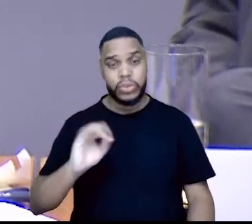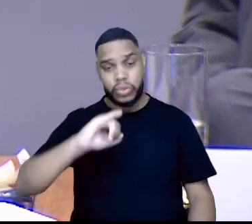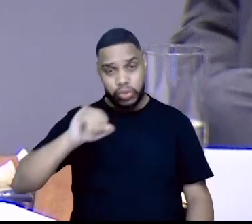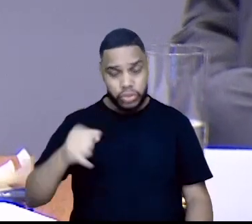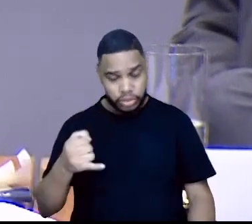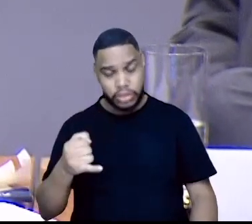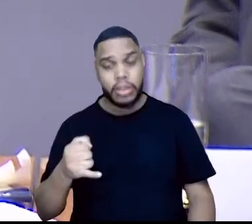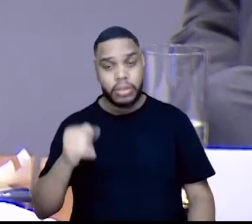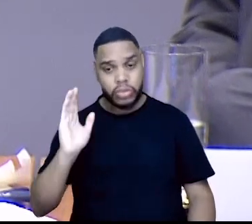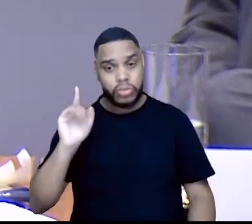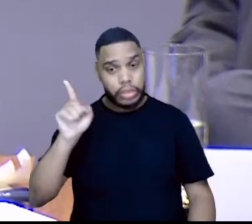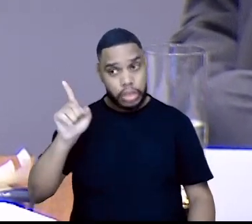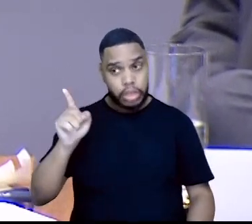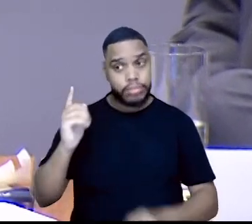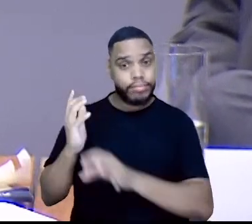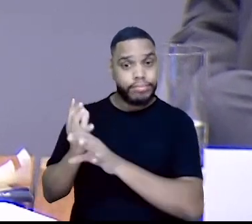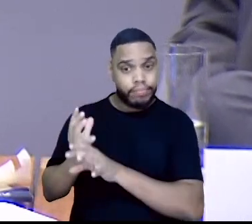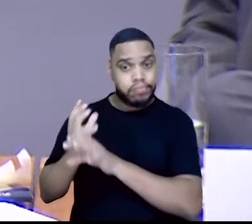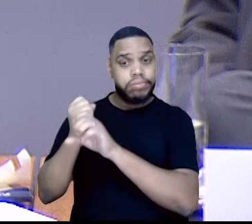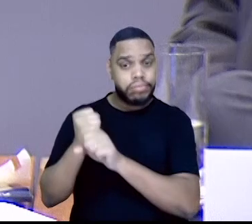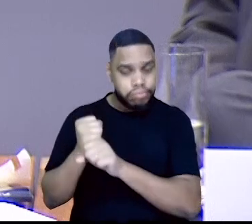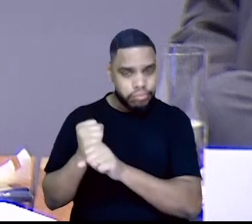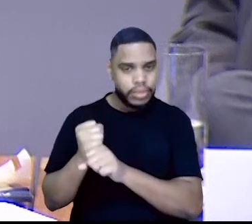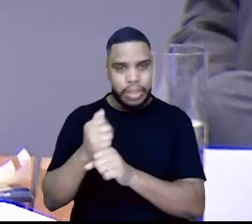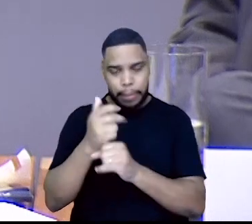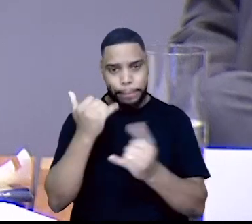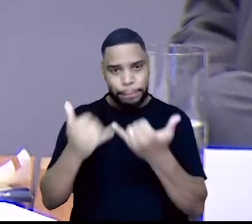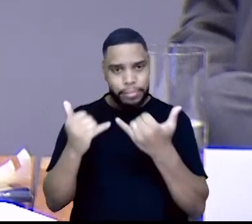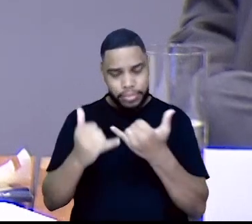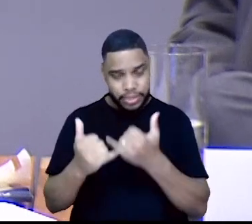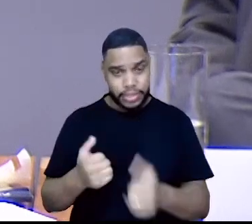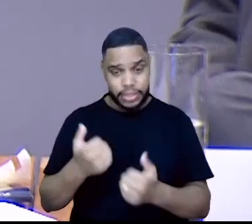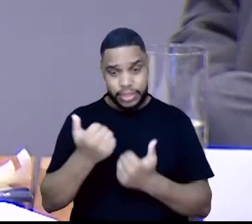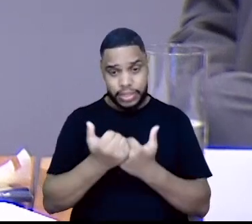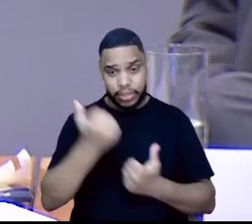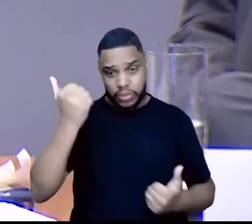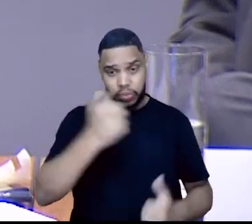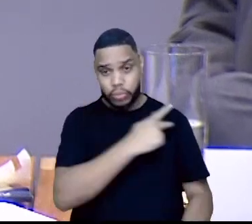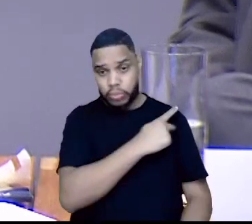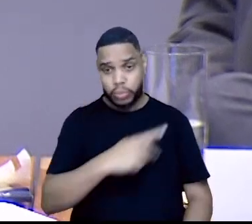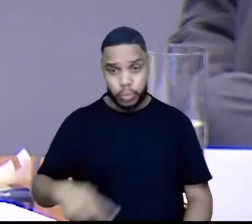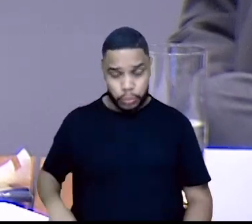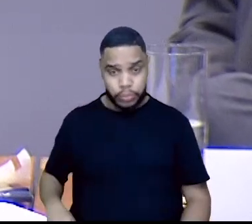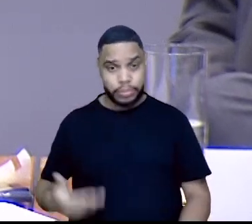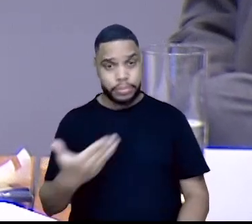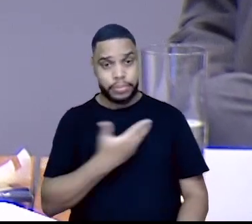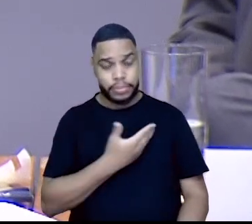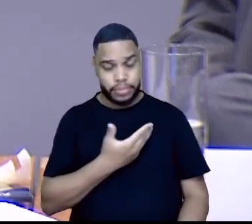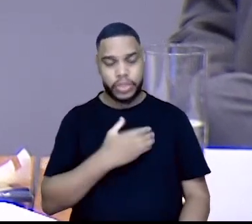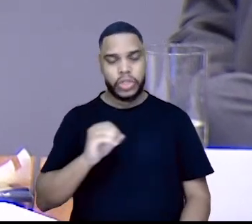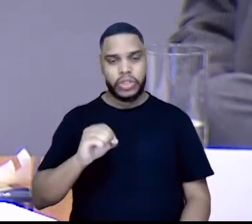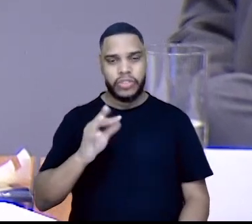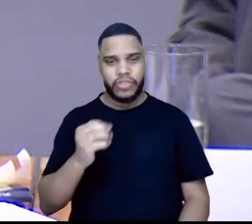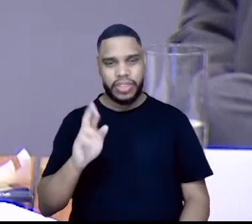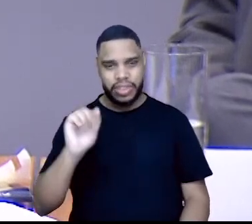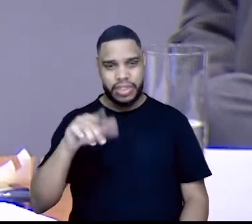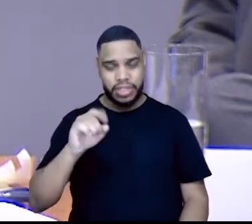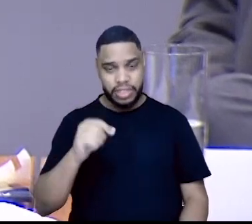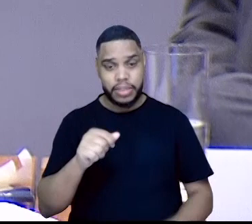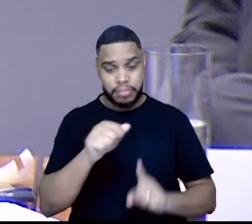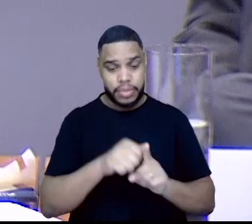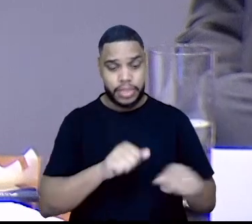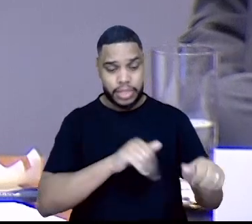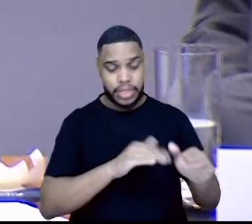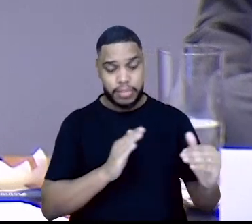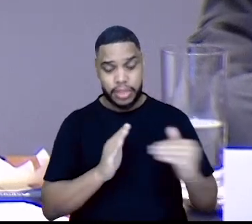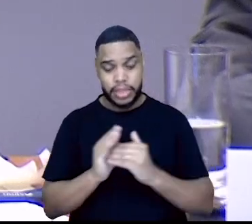a situação também é parecida. O vice-presidente e querido amigo Og Fernandes, entre setembro de 22 e